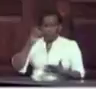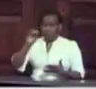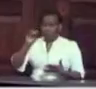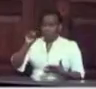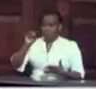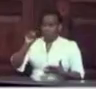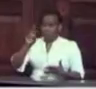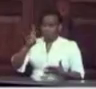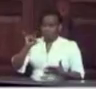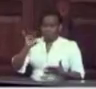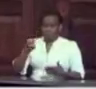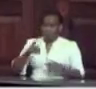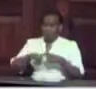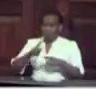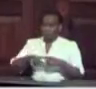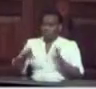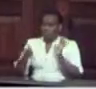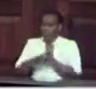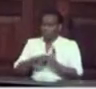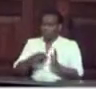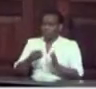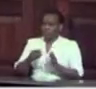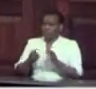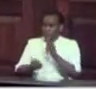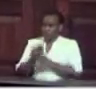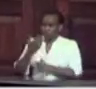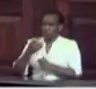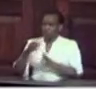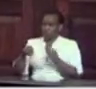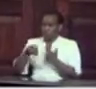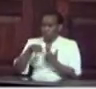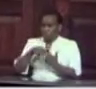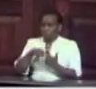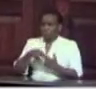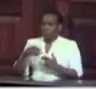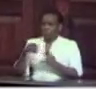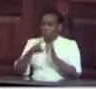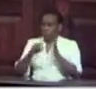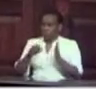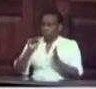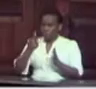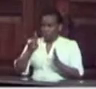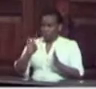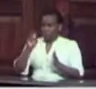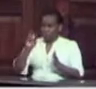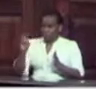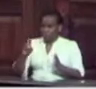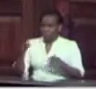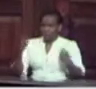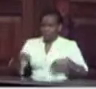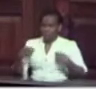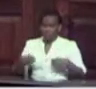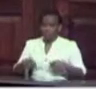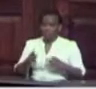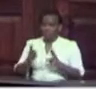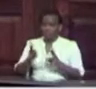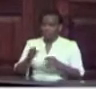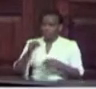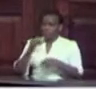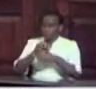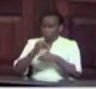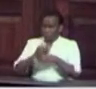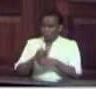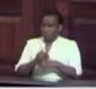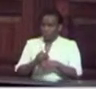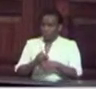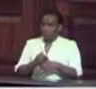Osório, tendo em vista que a lei que instituiu o bilhete único diz, que, no seu artigo 5º, que a majoração do valor do bilhete único tem que ser no mesmo tempo e no mesmo